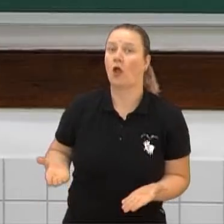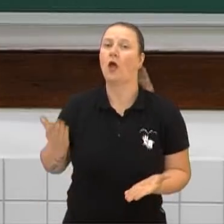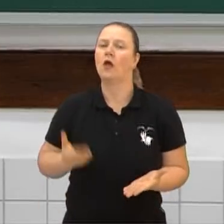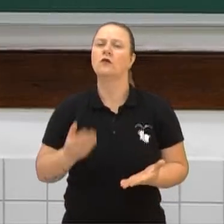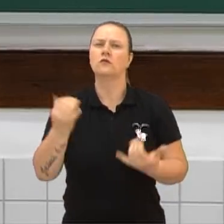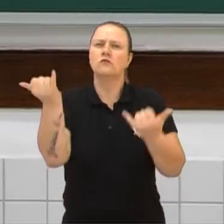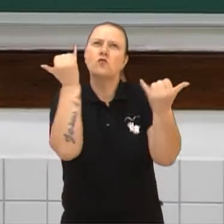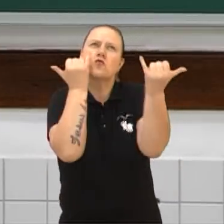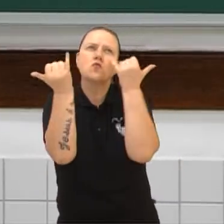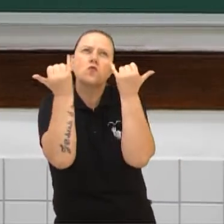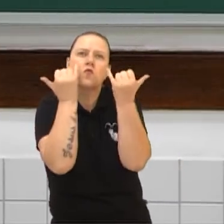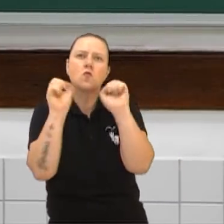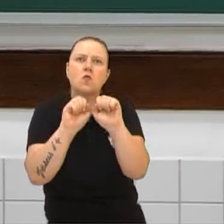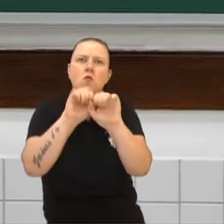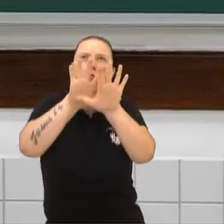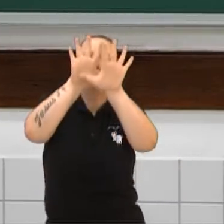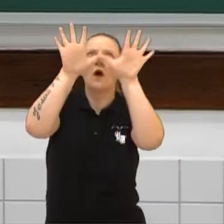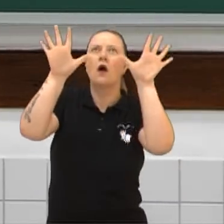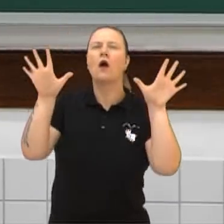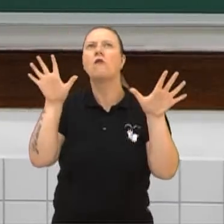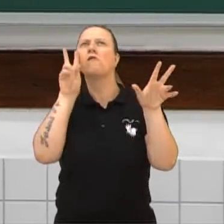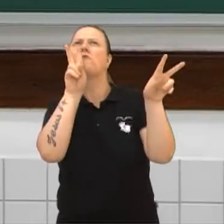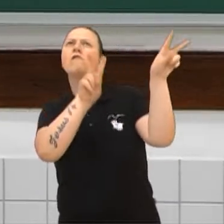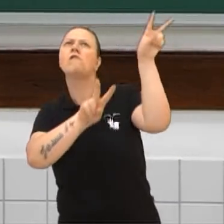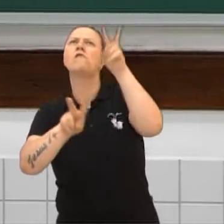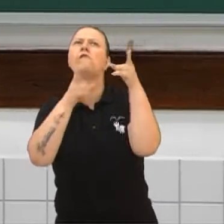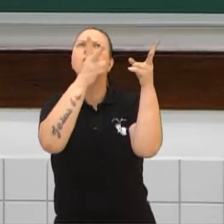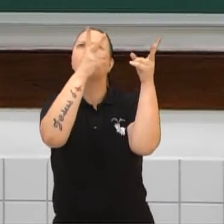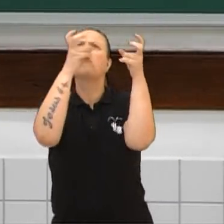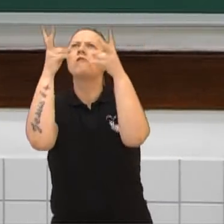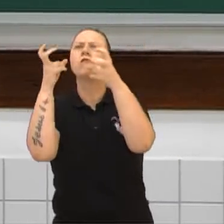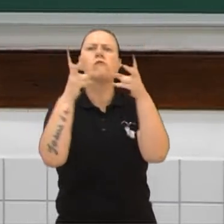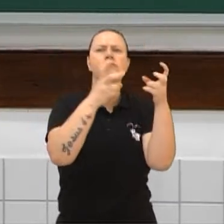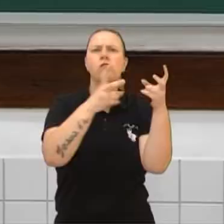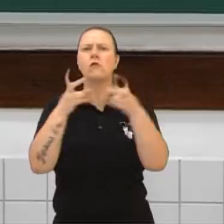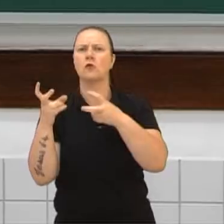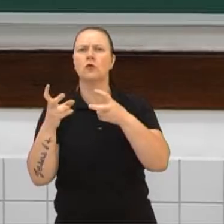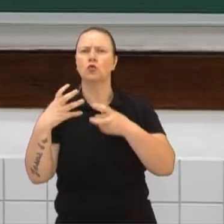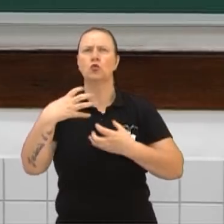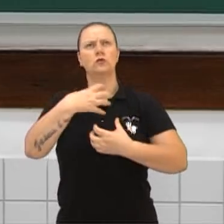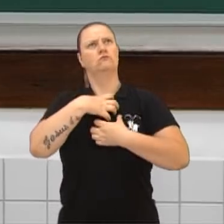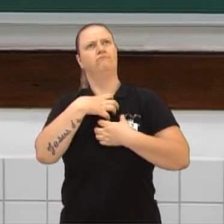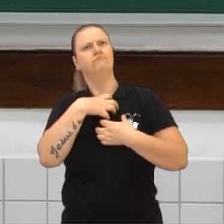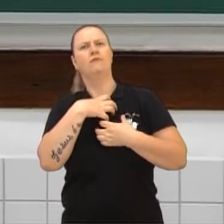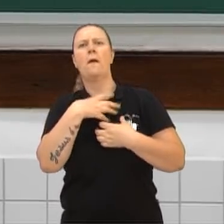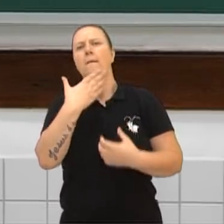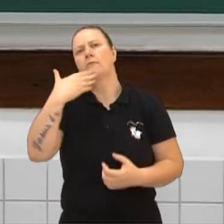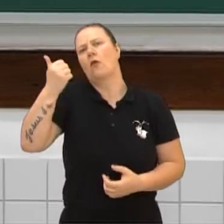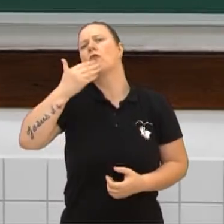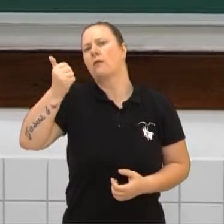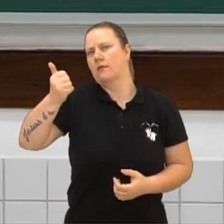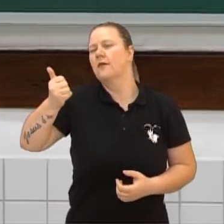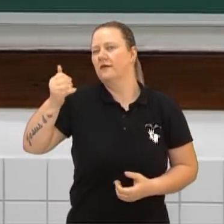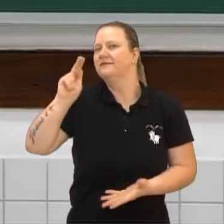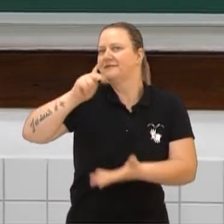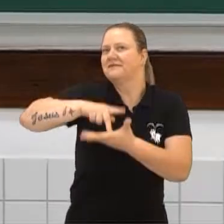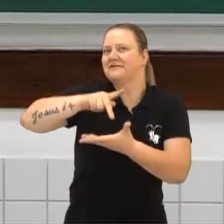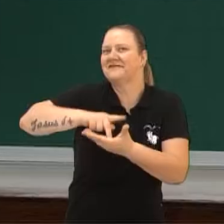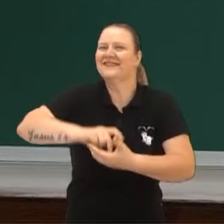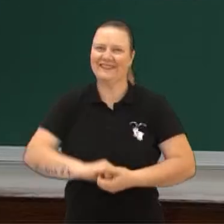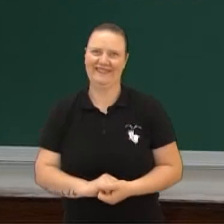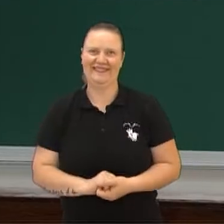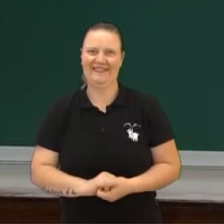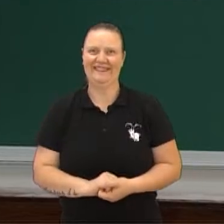mais claros, eu consigo visualizar de uma forma melhor, eu consigo interpretar de uma forma melhor, não é verdade? Então, olha